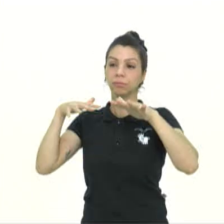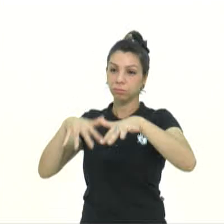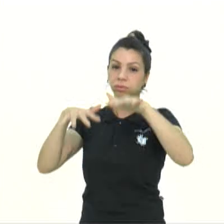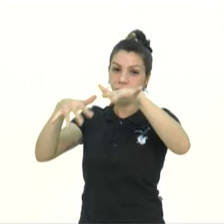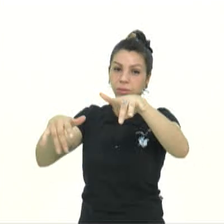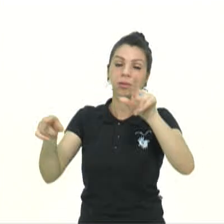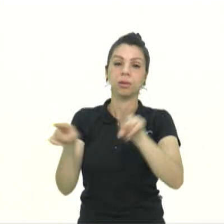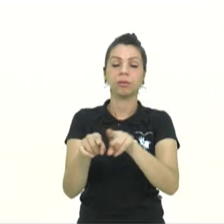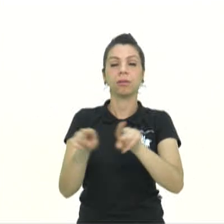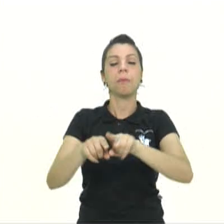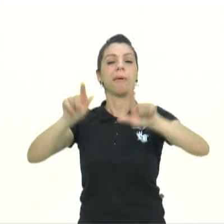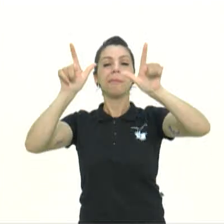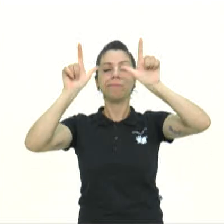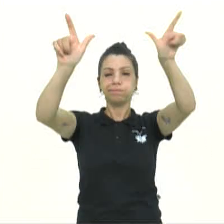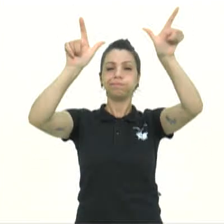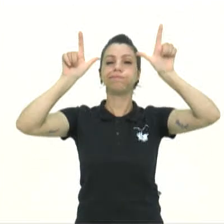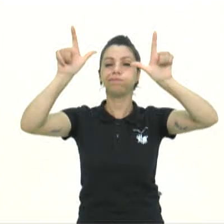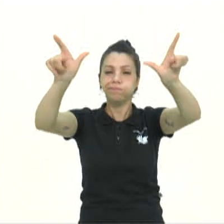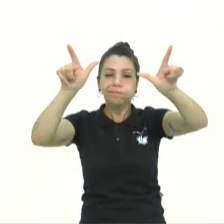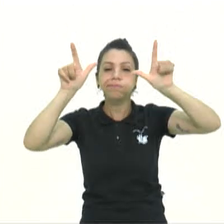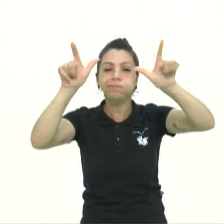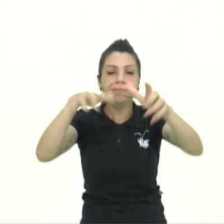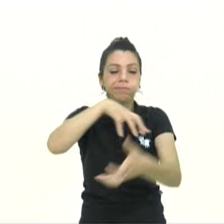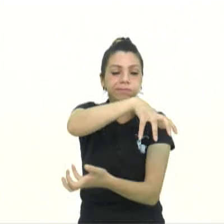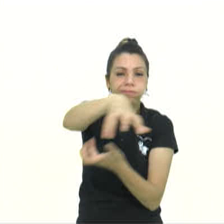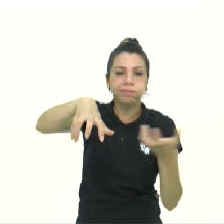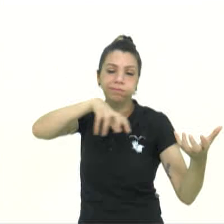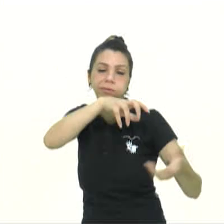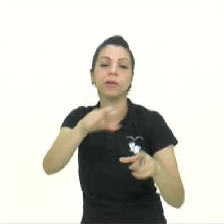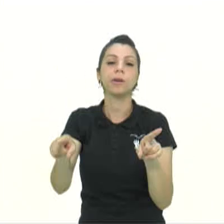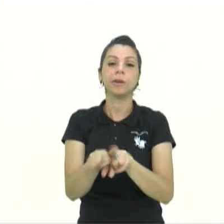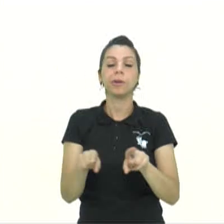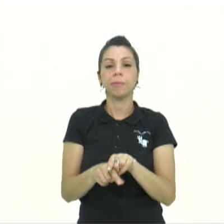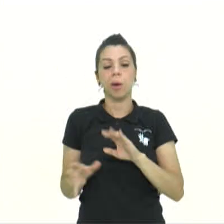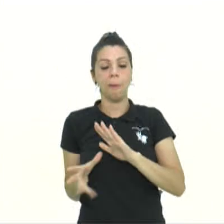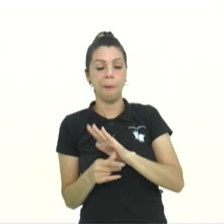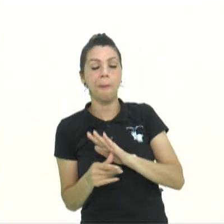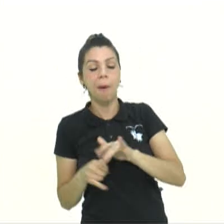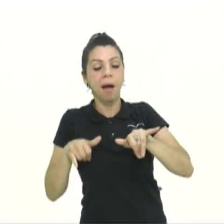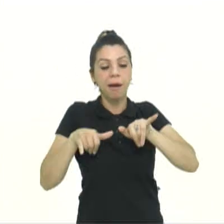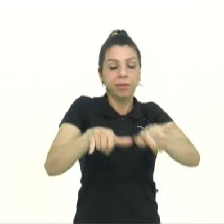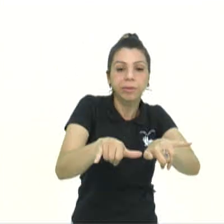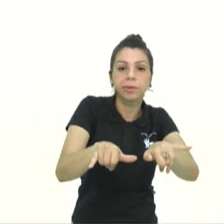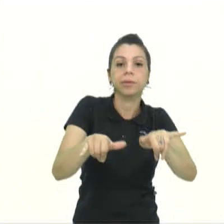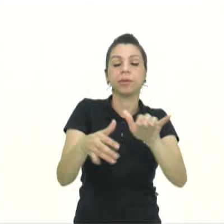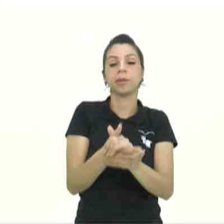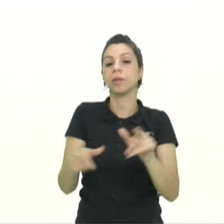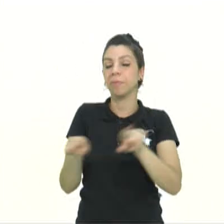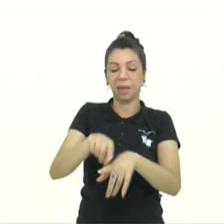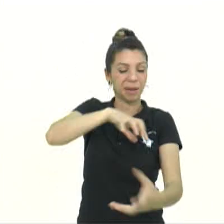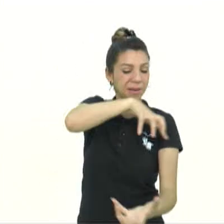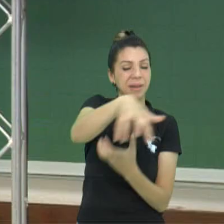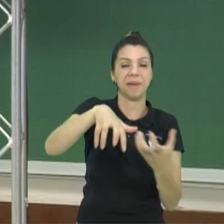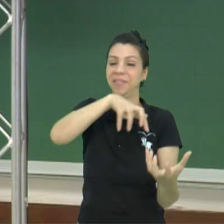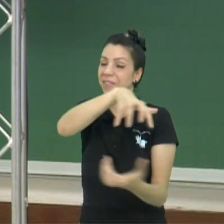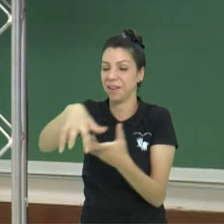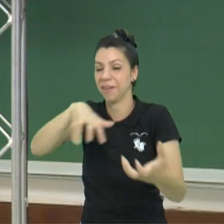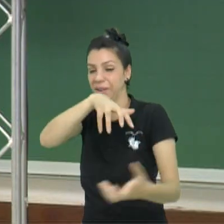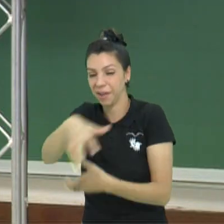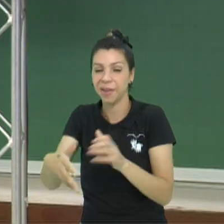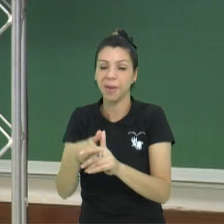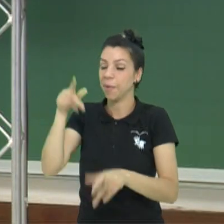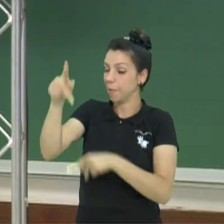meio de muitos protestos, chegando até a saques a lojas, supermercados e muitas greves. Então, uma população